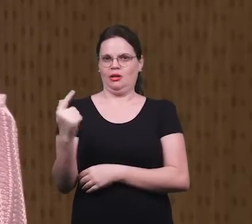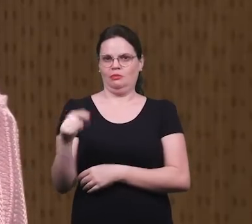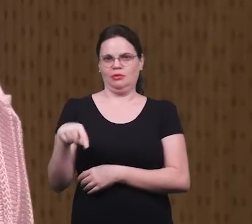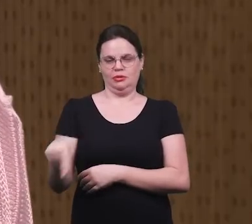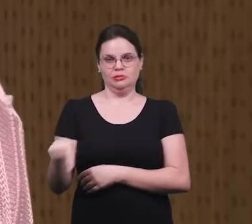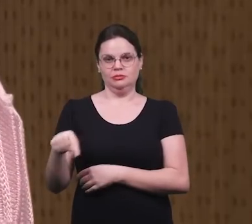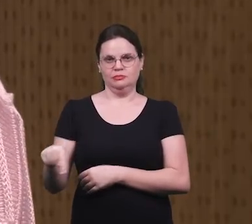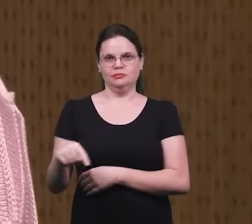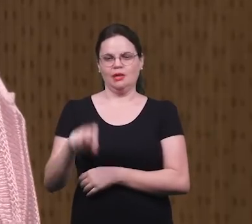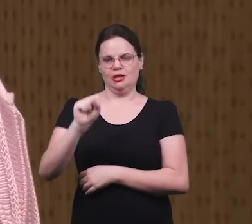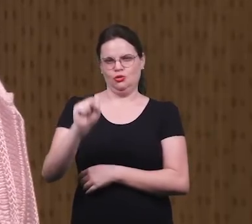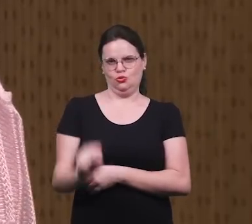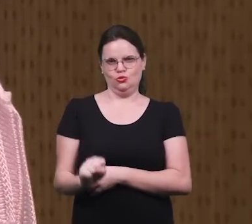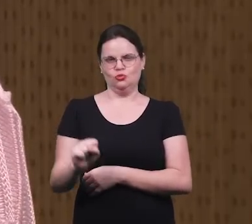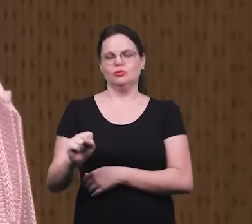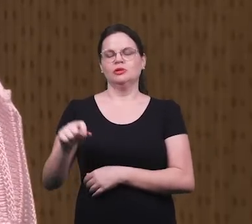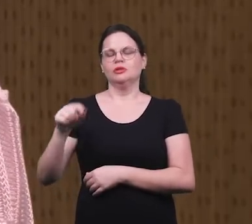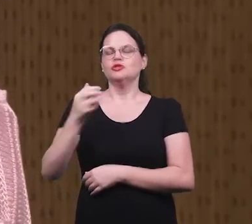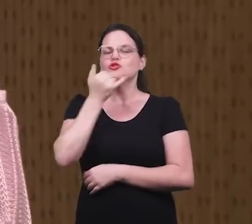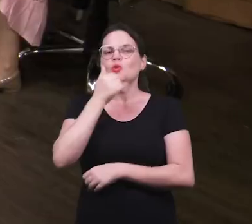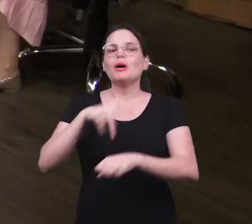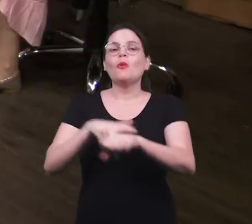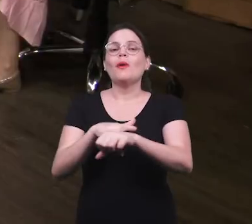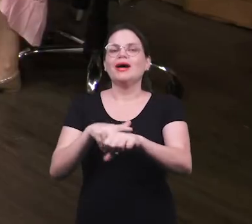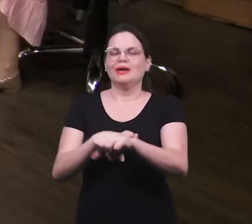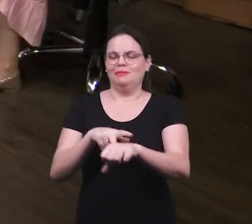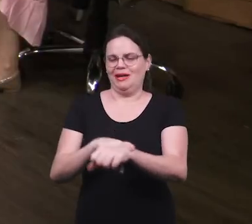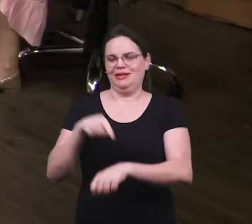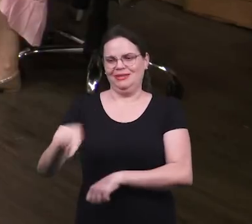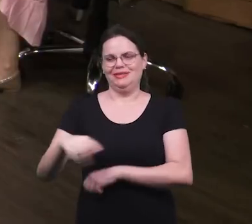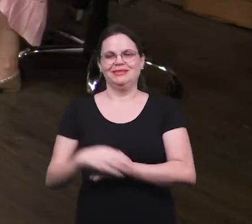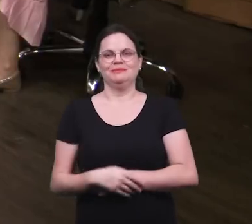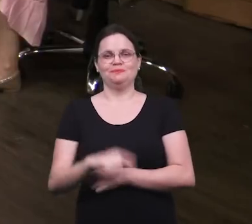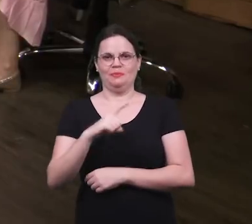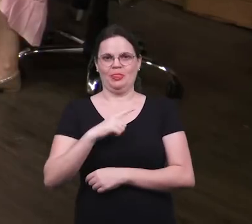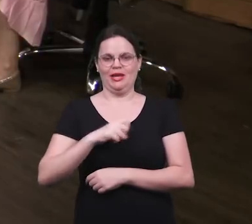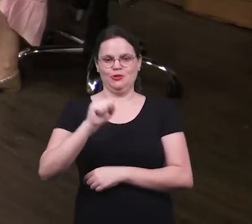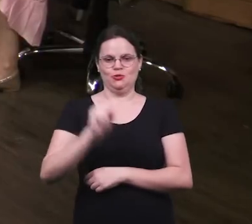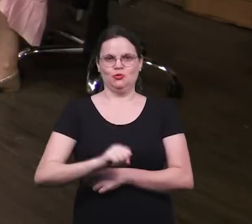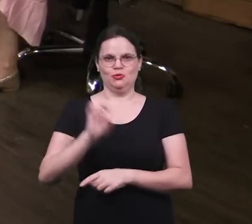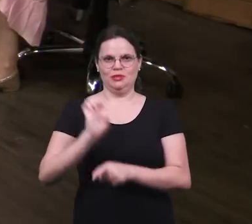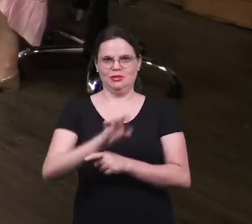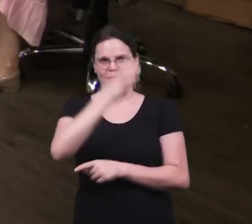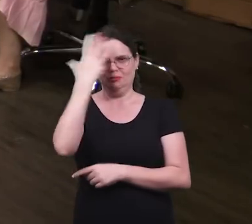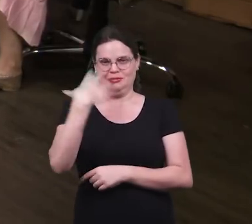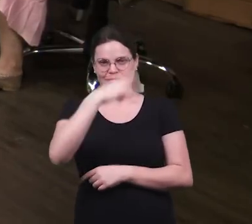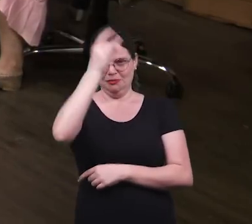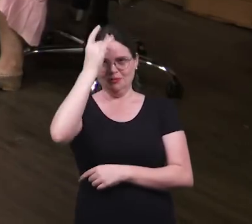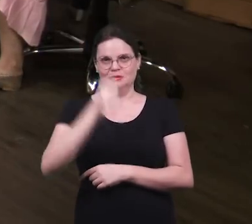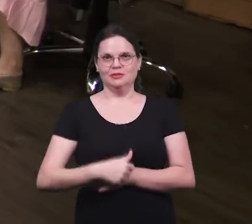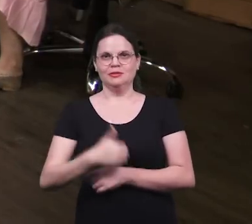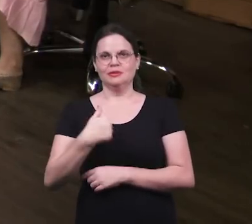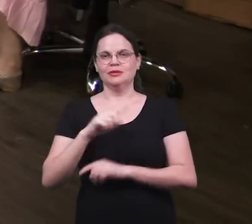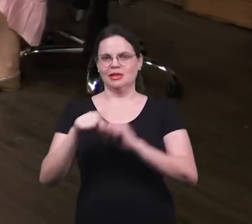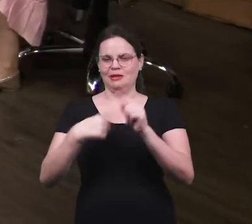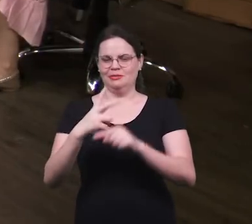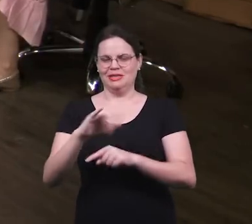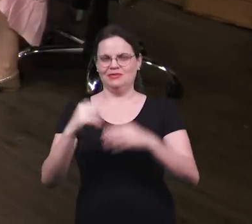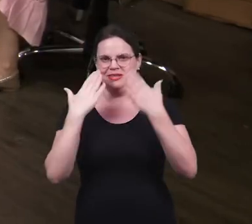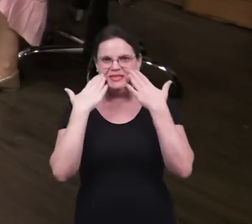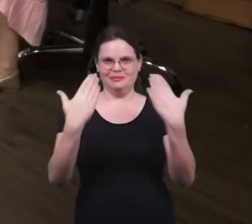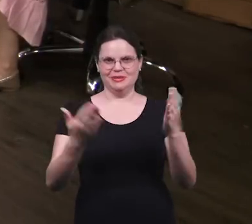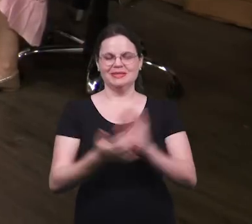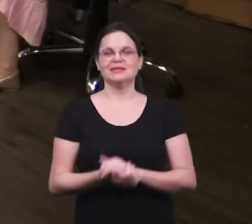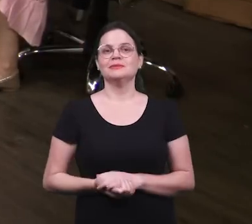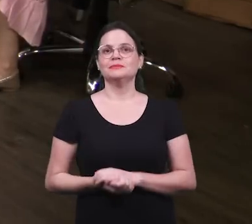aqui do sul do estado, né? O Fernando, o William, a Júlia, a Amanda, Gabriel e Beatriz. Depois eles vão estar se apresentando. Vou